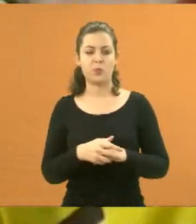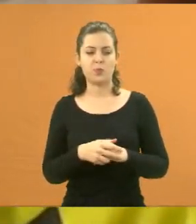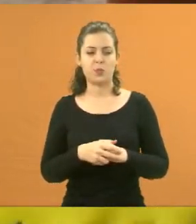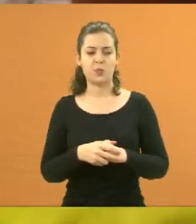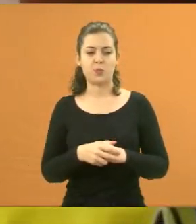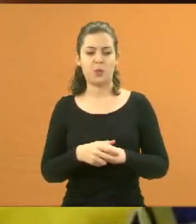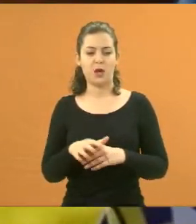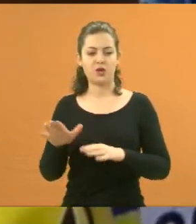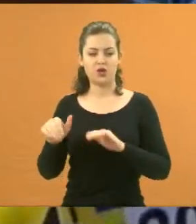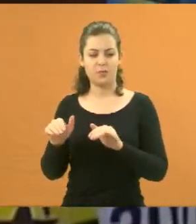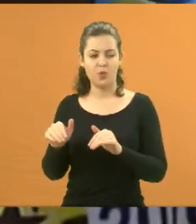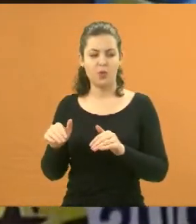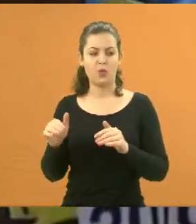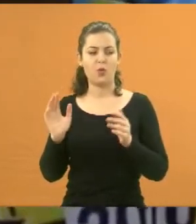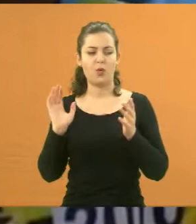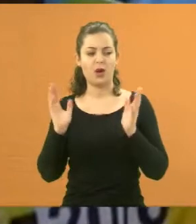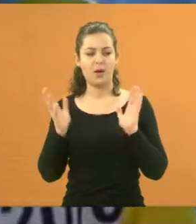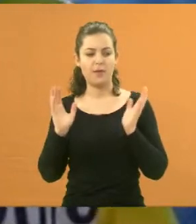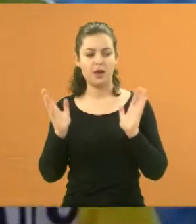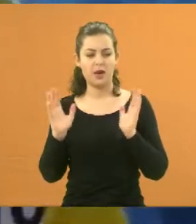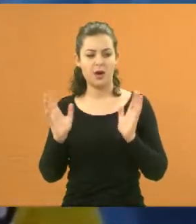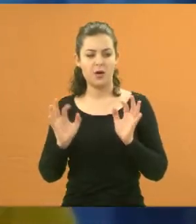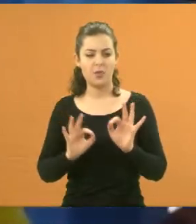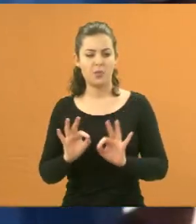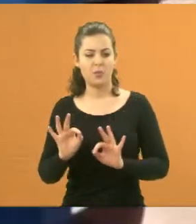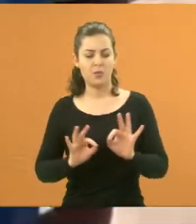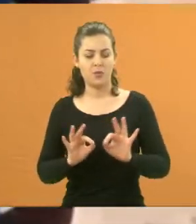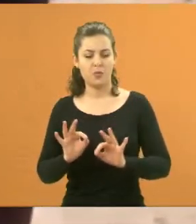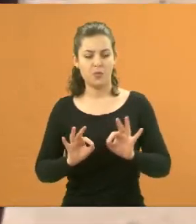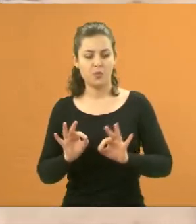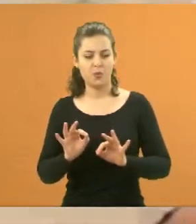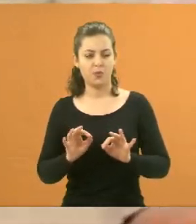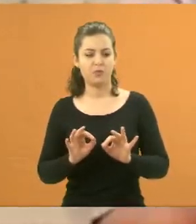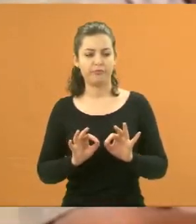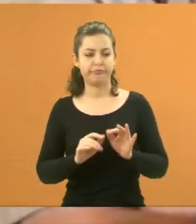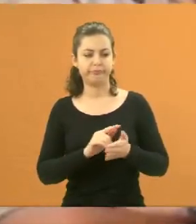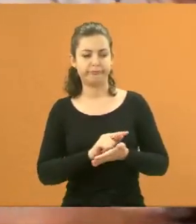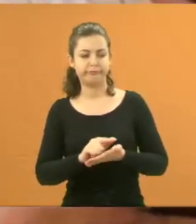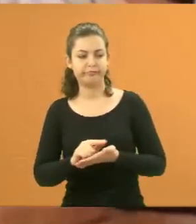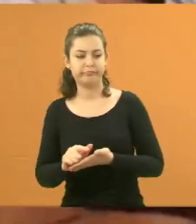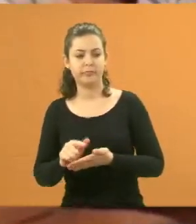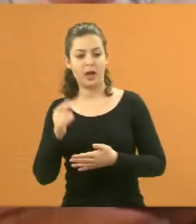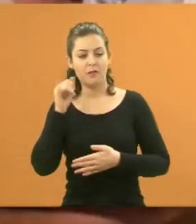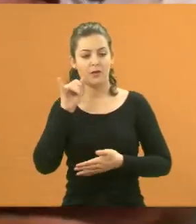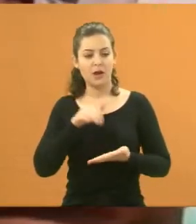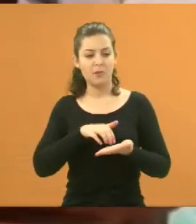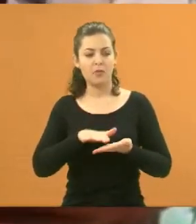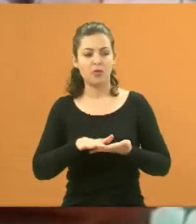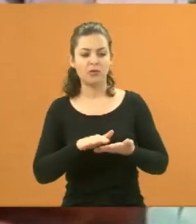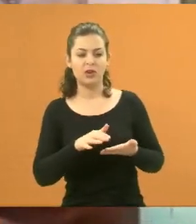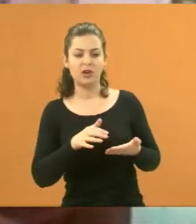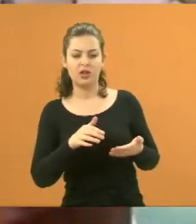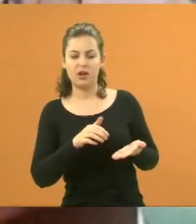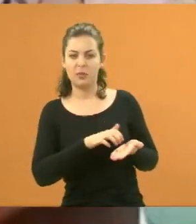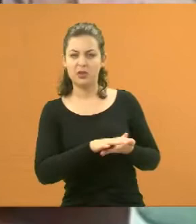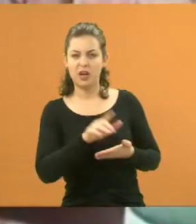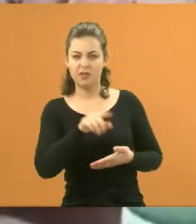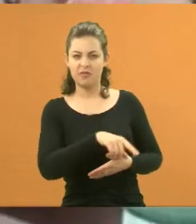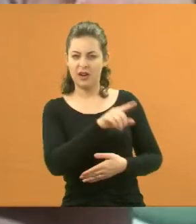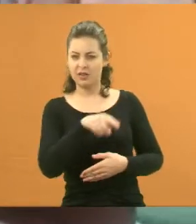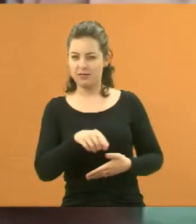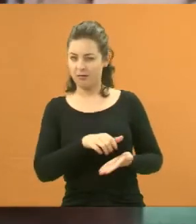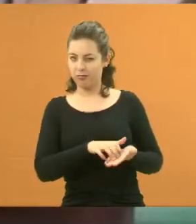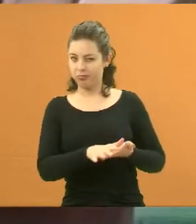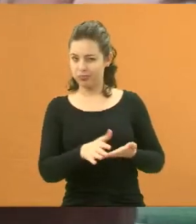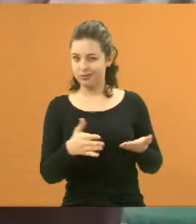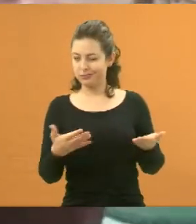6 terrenos. Tudo para poder fazer a muretinha sem ter condições para não pagar a multa. Agora isso aqui abandonado, ele vai deixar isento agora? Vem aqui